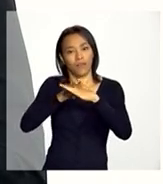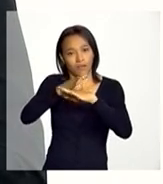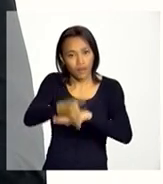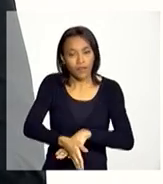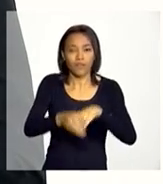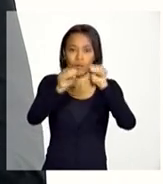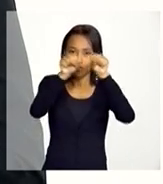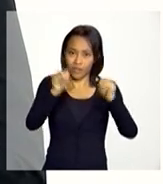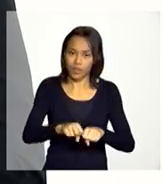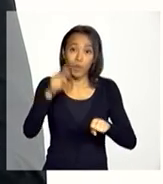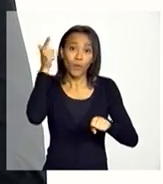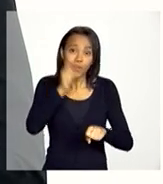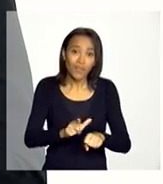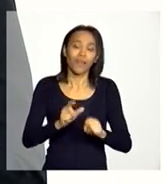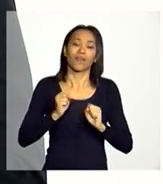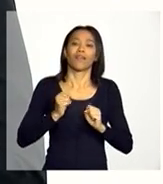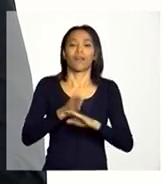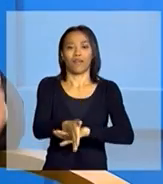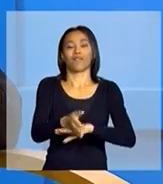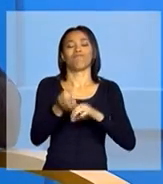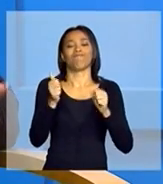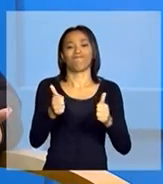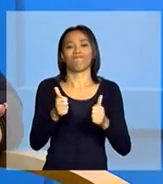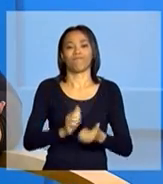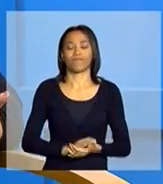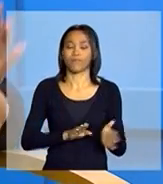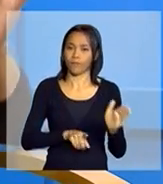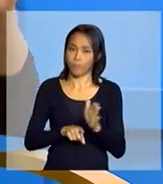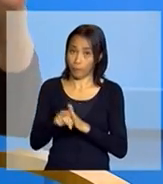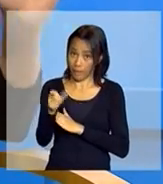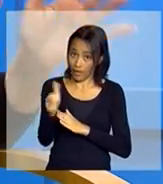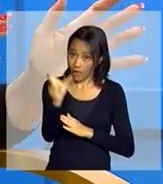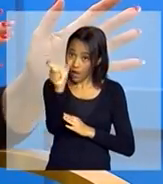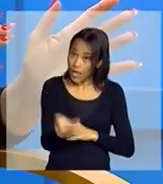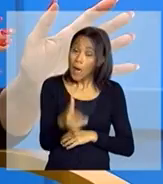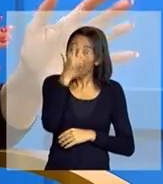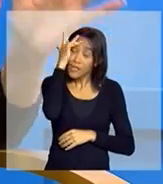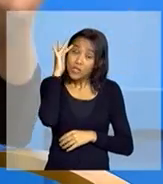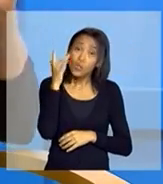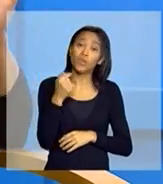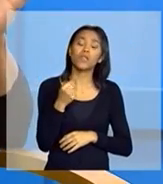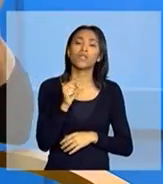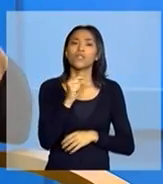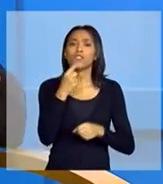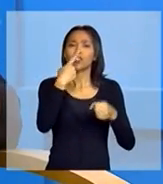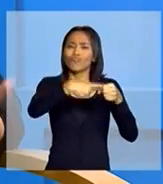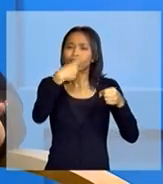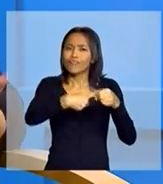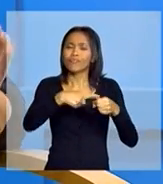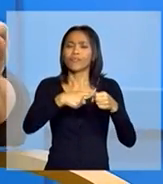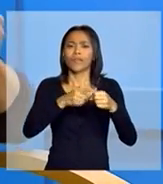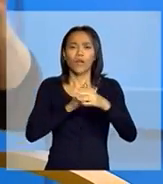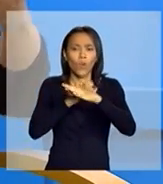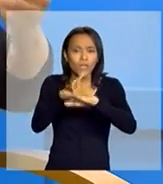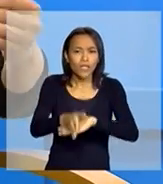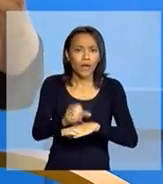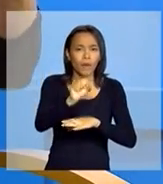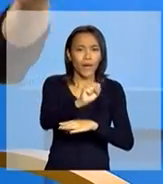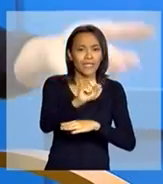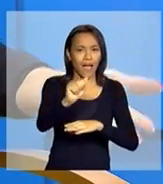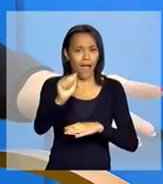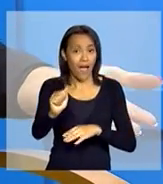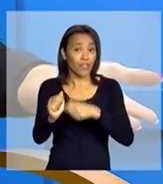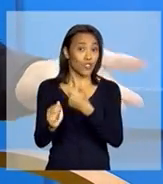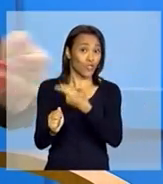cria sua senha definitiva Camila é possível uma pessoa de um município consultar o saa de um usuário